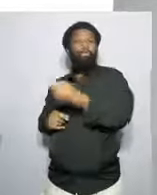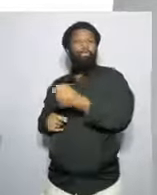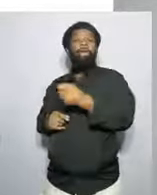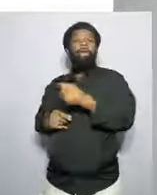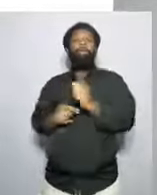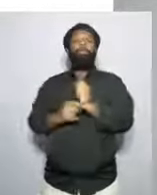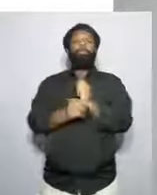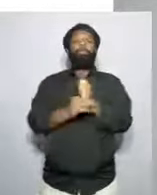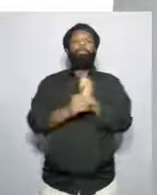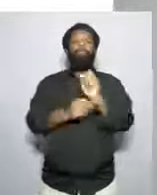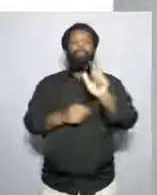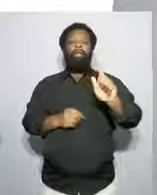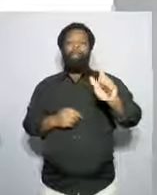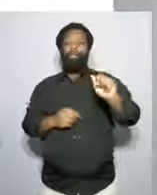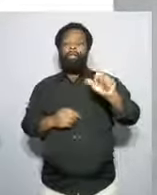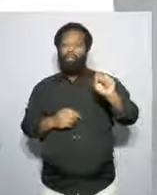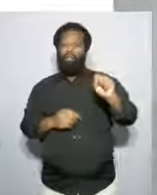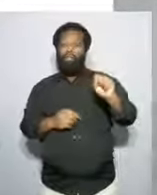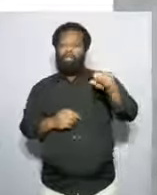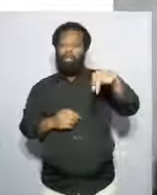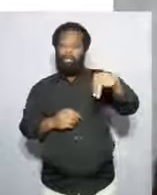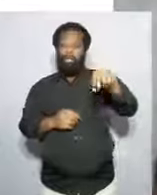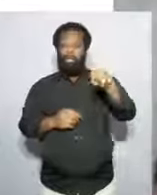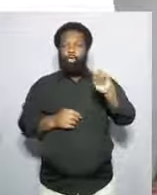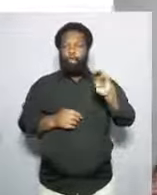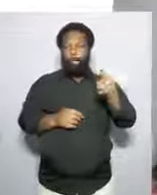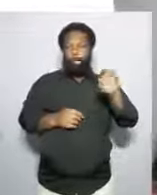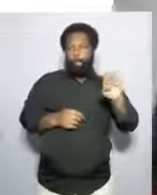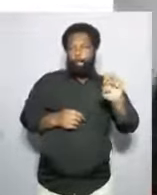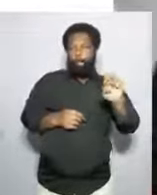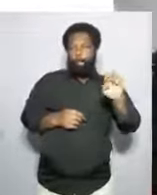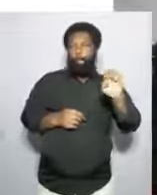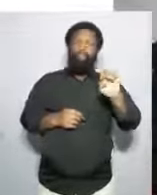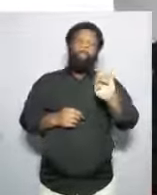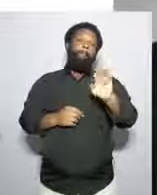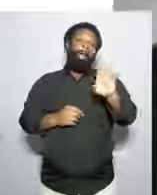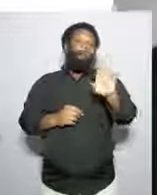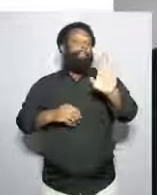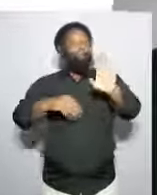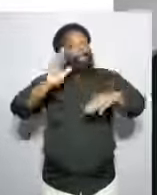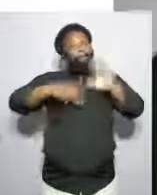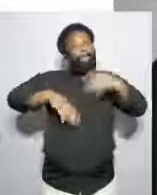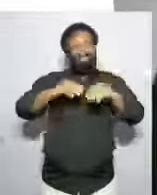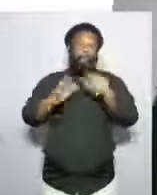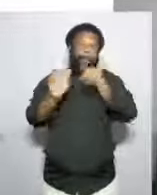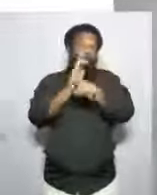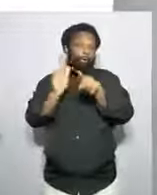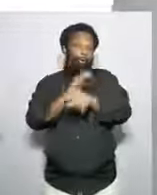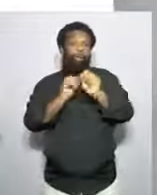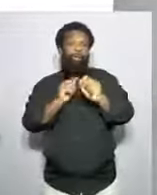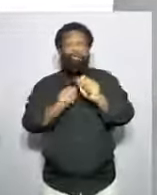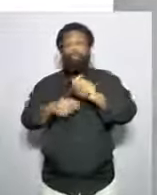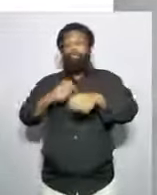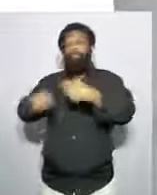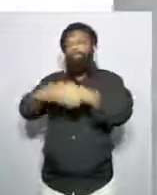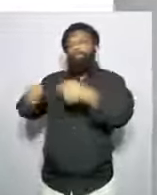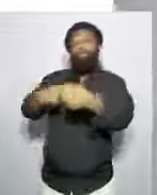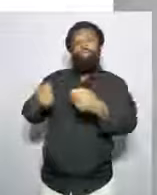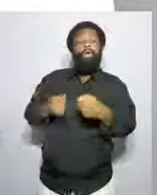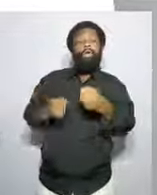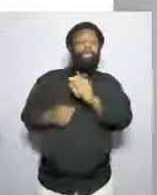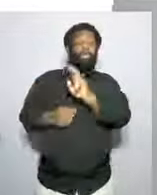de gases nobres, mas se dependendo da questão, ela pode pedir para você classificar esses elementos